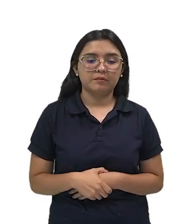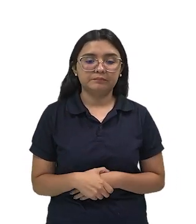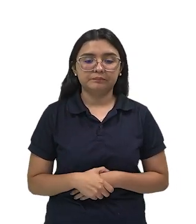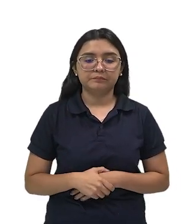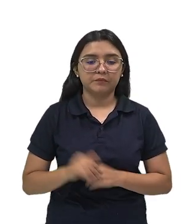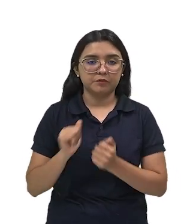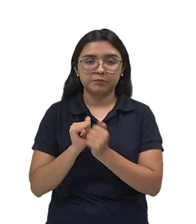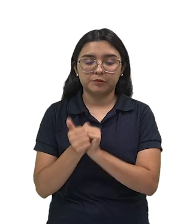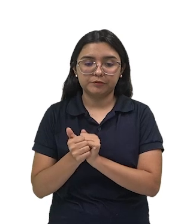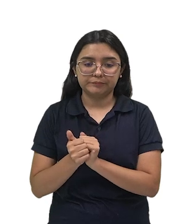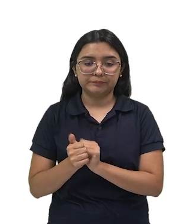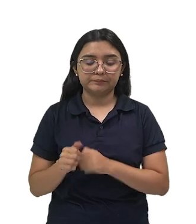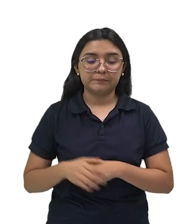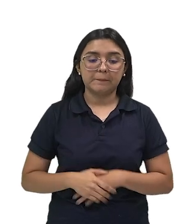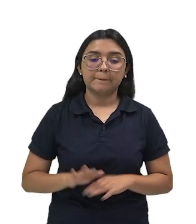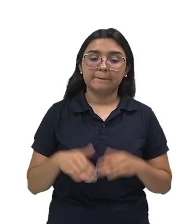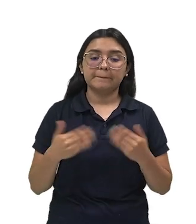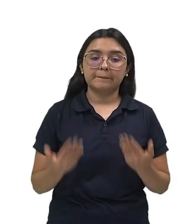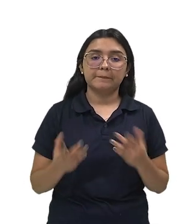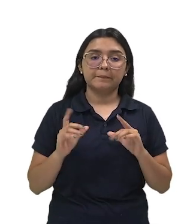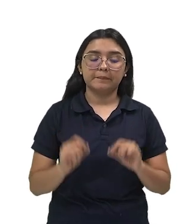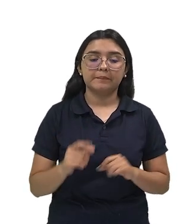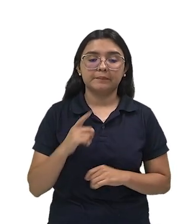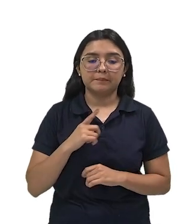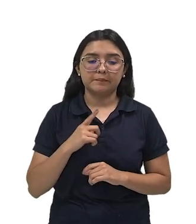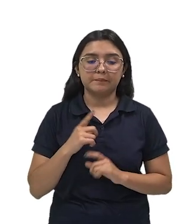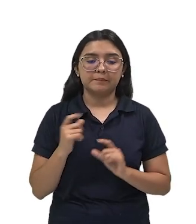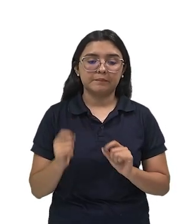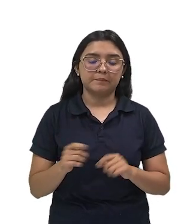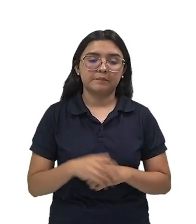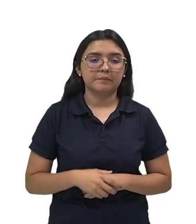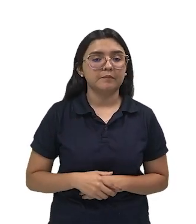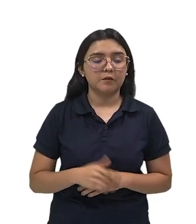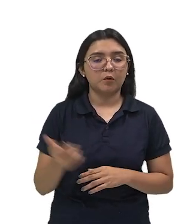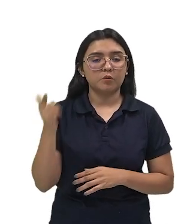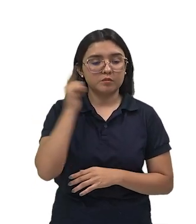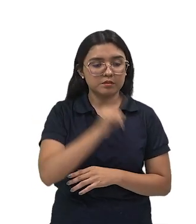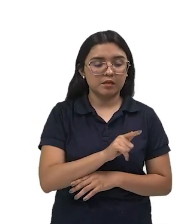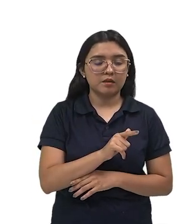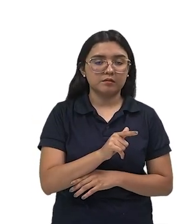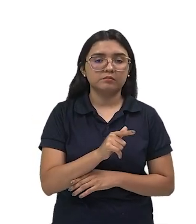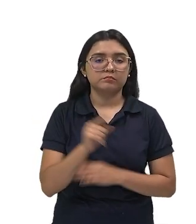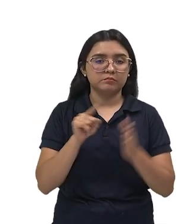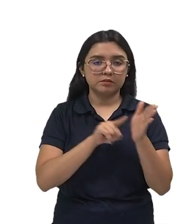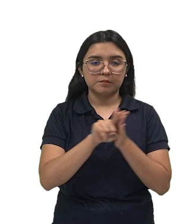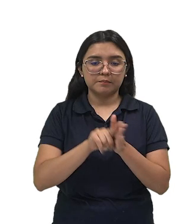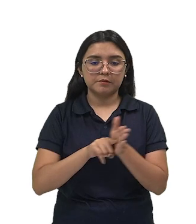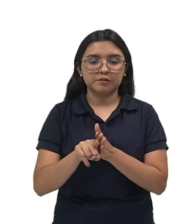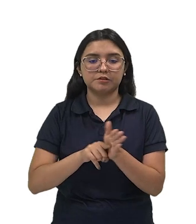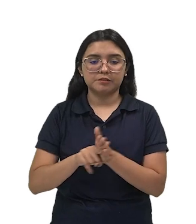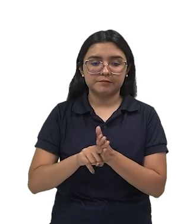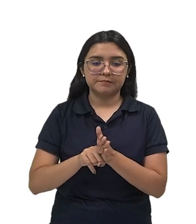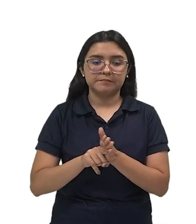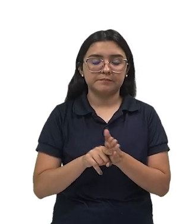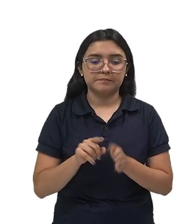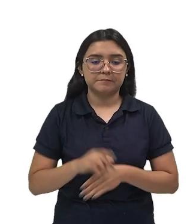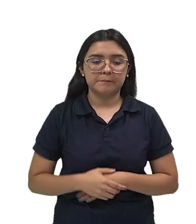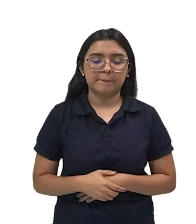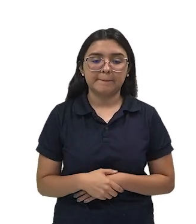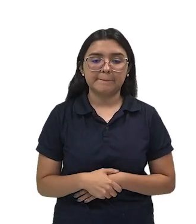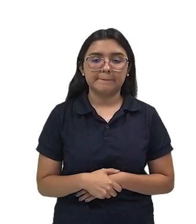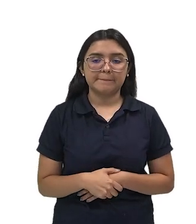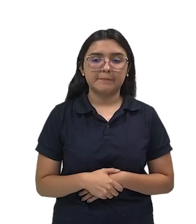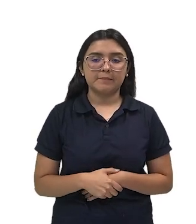o esporte, olha lá. Então, você tem uma solução para a tua pesquisa, beleza? Tem lá uma solução para ela, olha